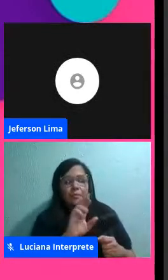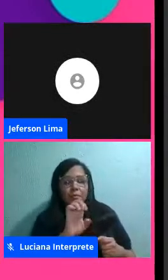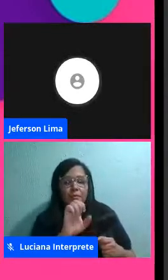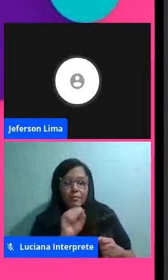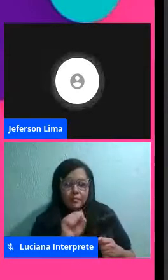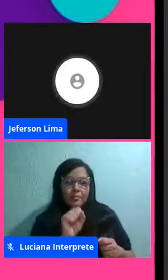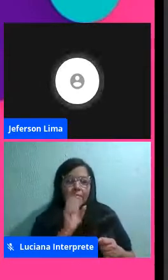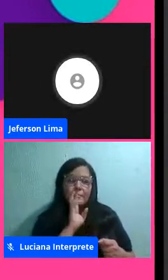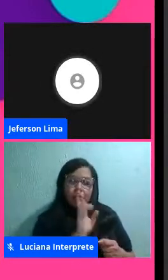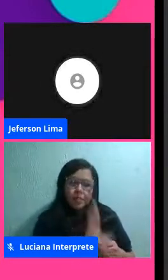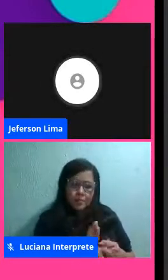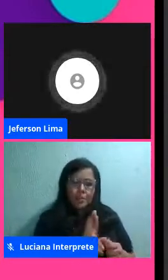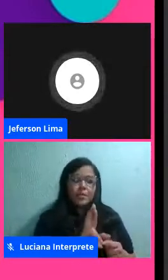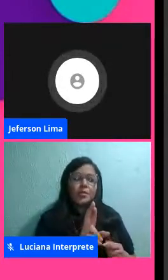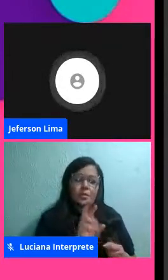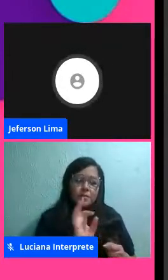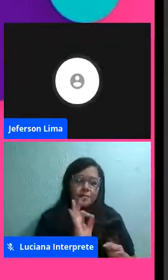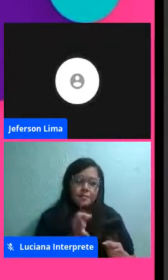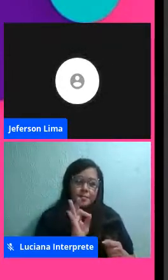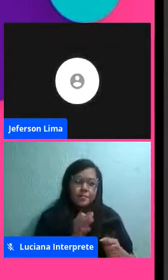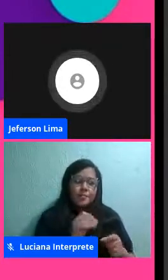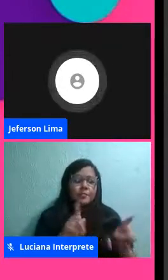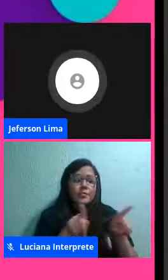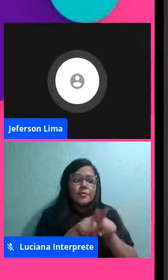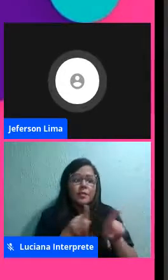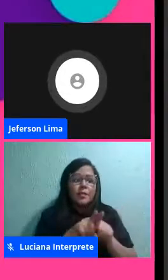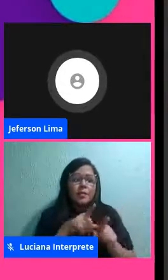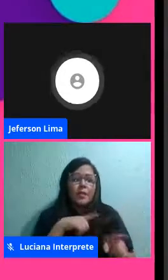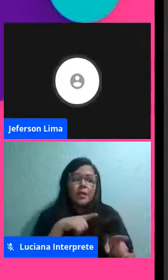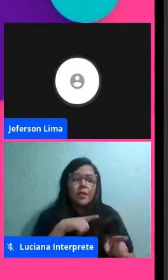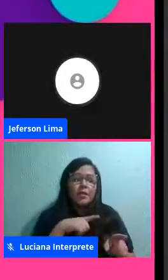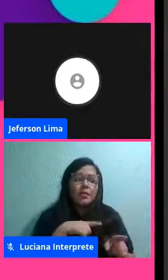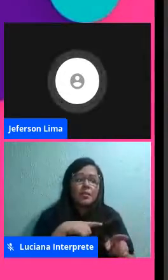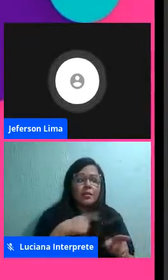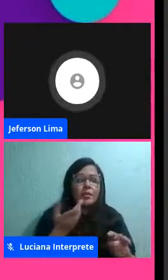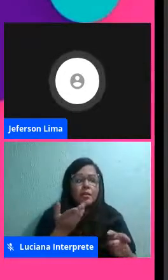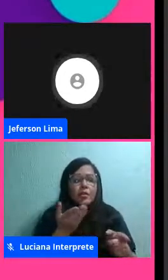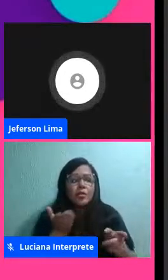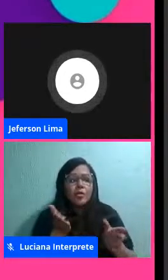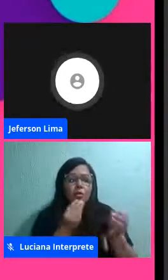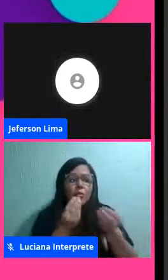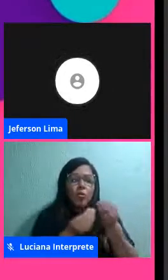A gente vai receber aqui um caminho. Qual é o caminho que a gente tem? A gente está exportando com uma API. Vamos criar um